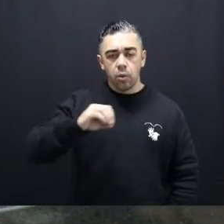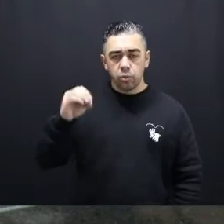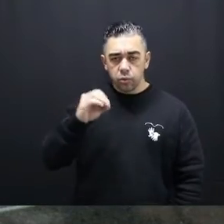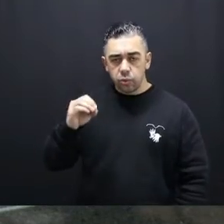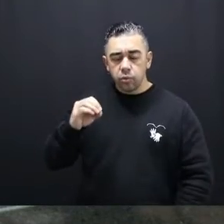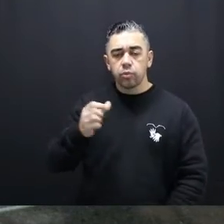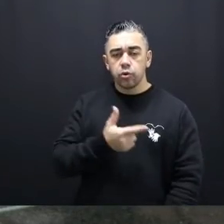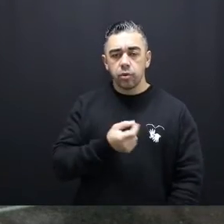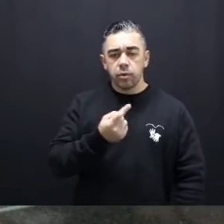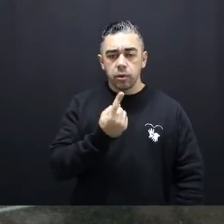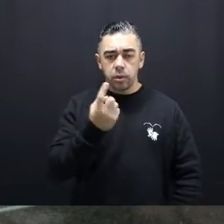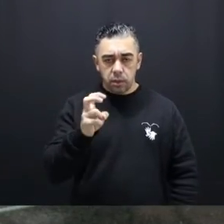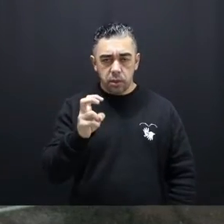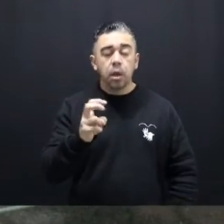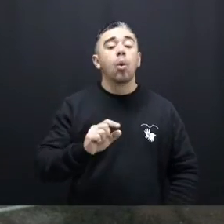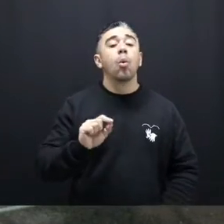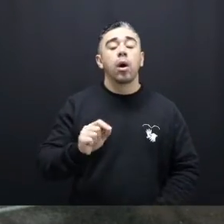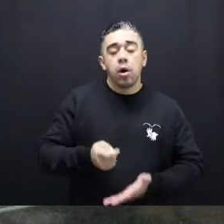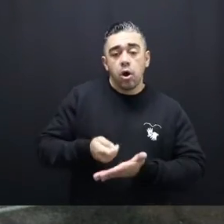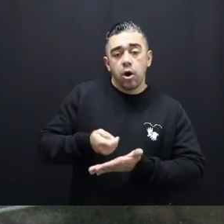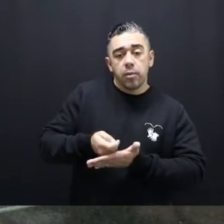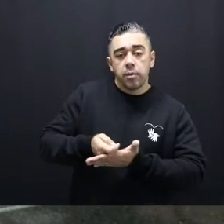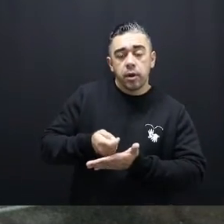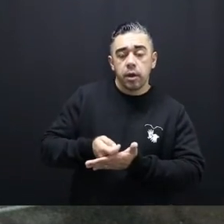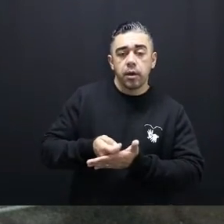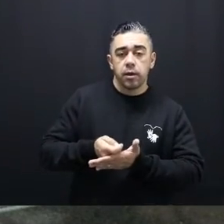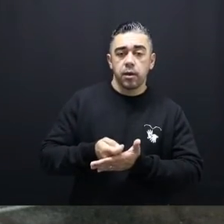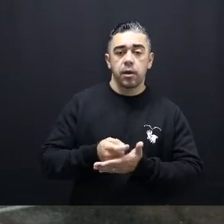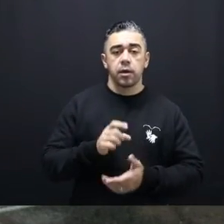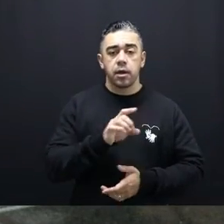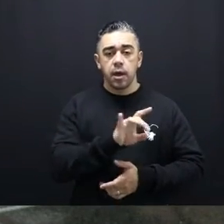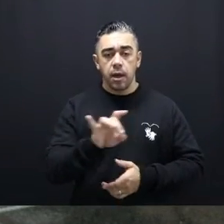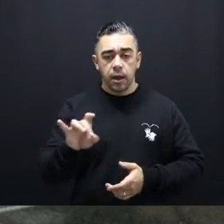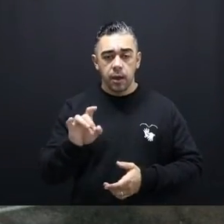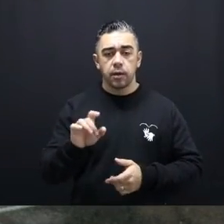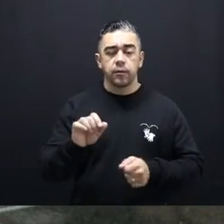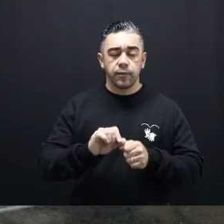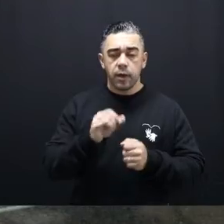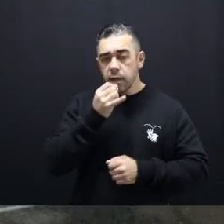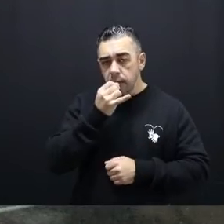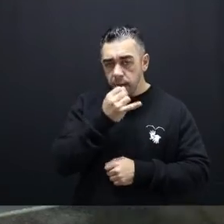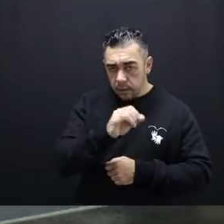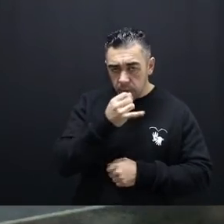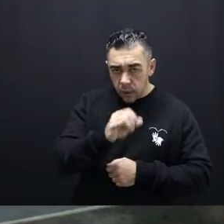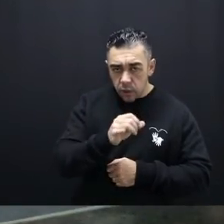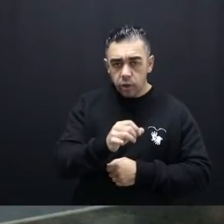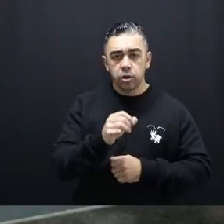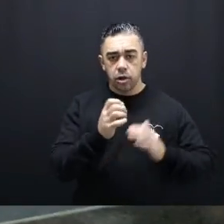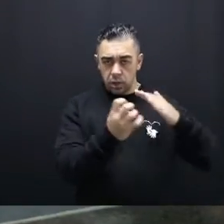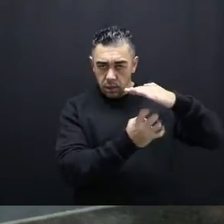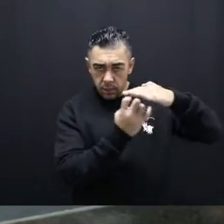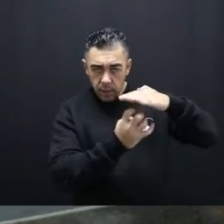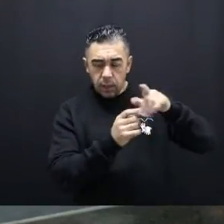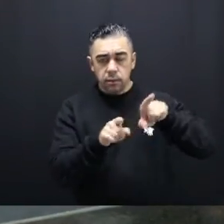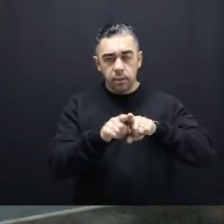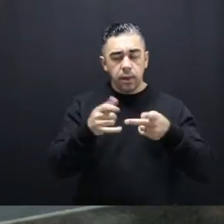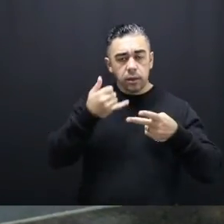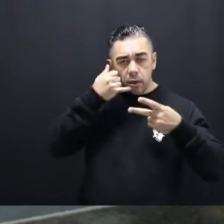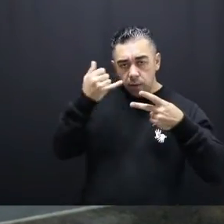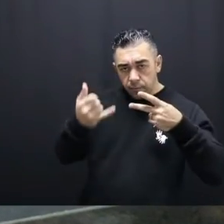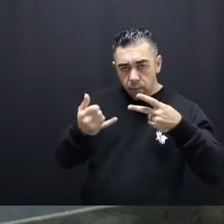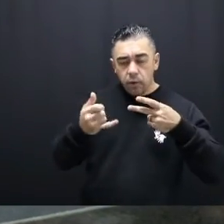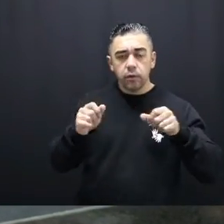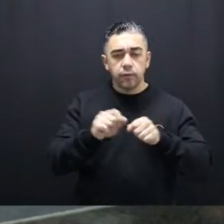que dispõe sobre a obrigatoriedade das concessionárias prestadoras de serviço de energia elétrica o gráficos e demais serviços